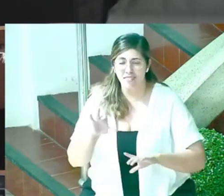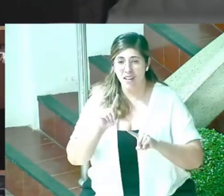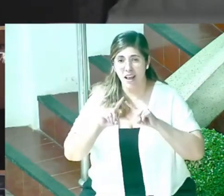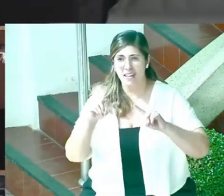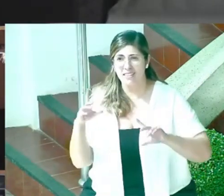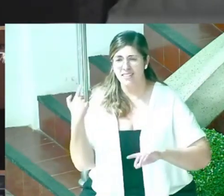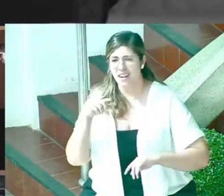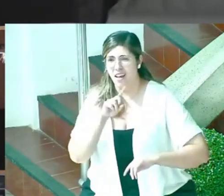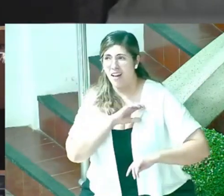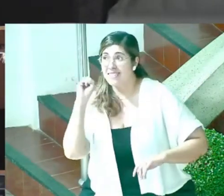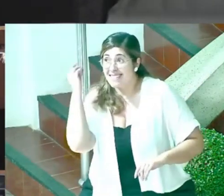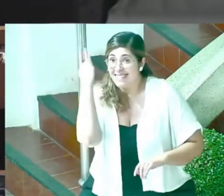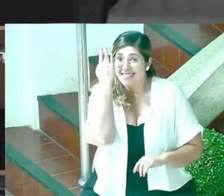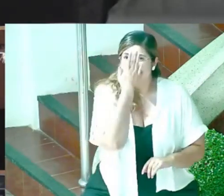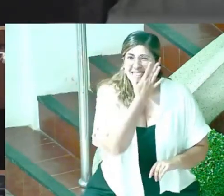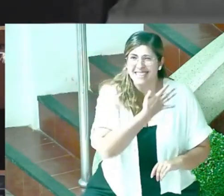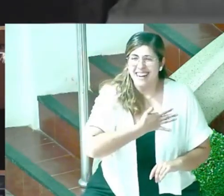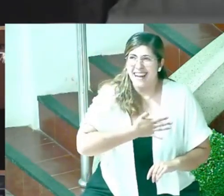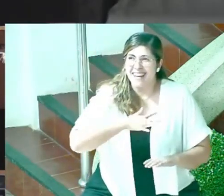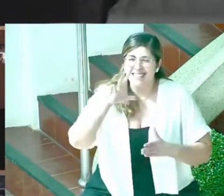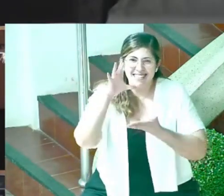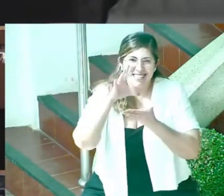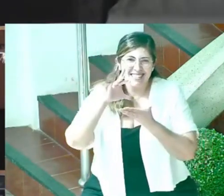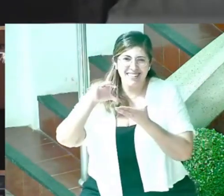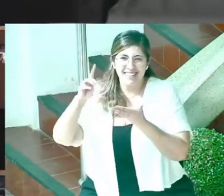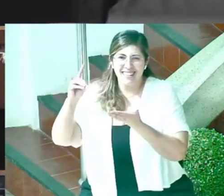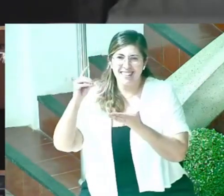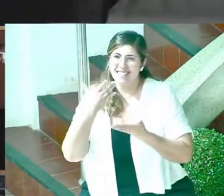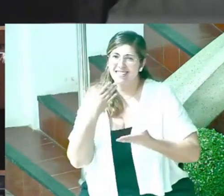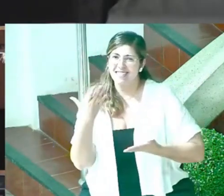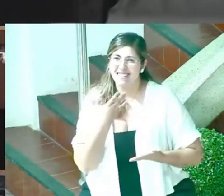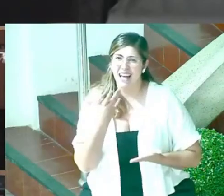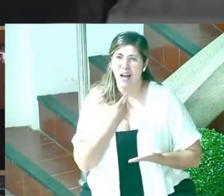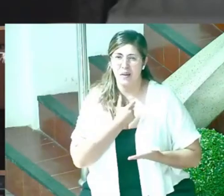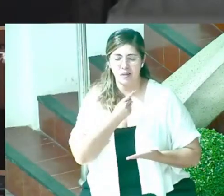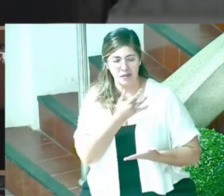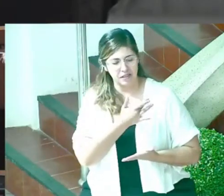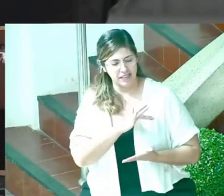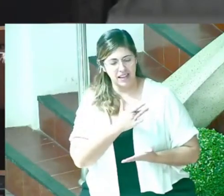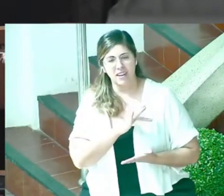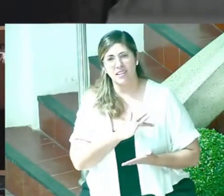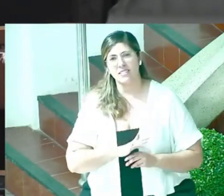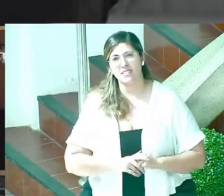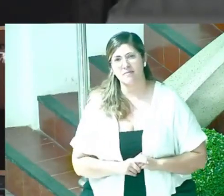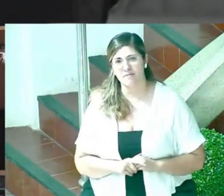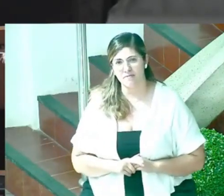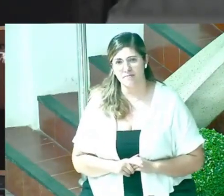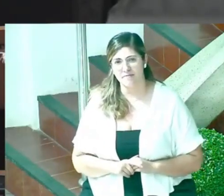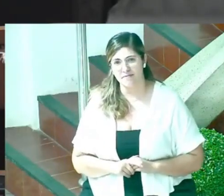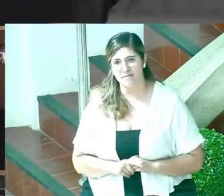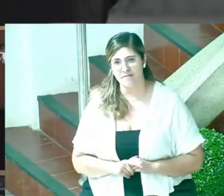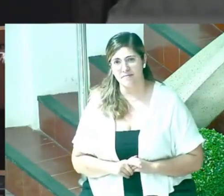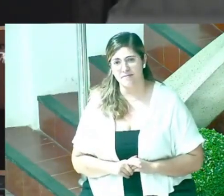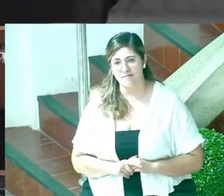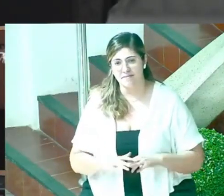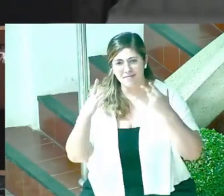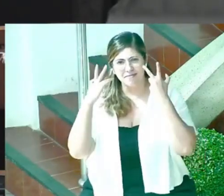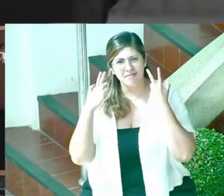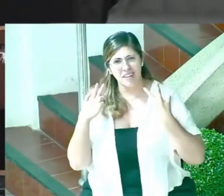ofenderam. E a palavra de Deus fala que Deus não despreza o coração de um